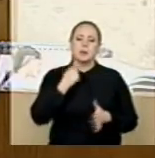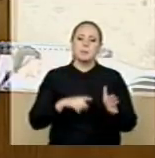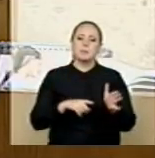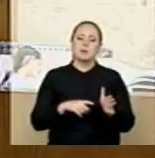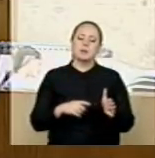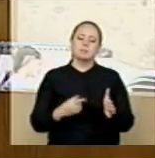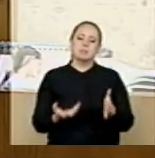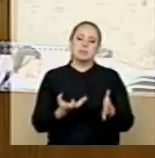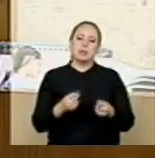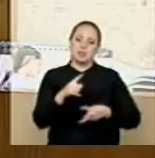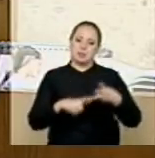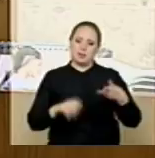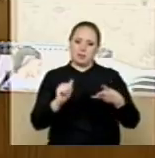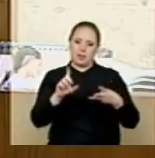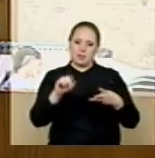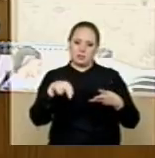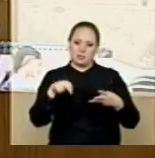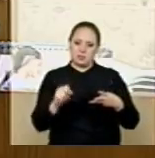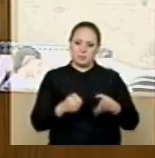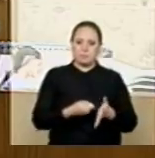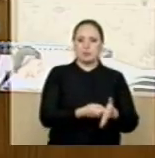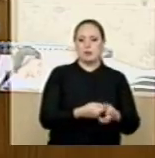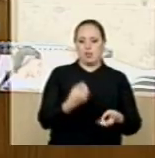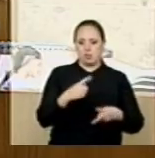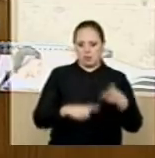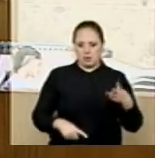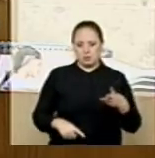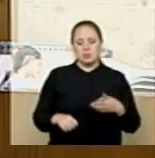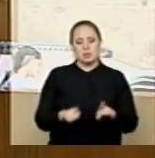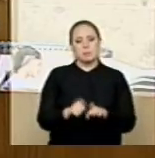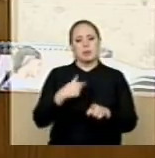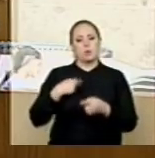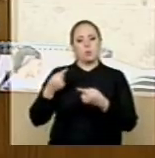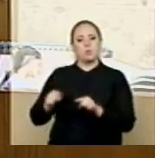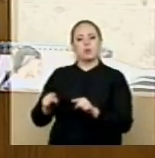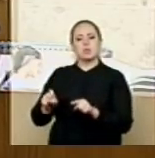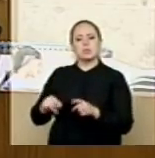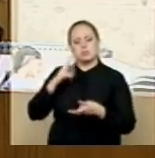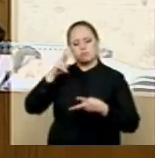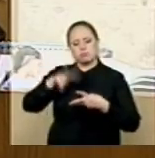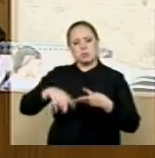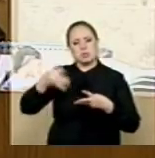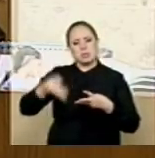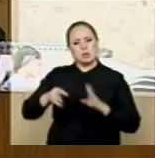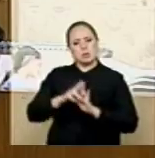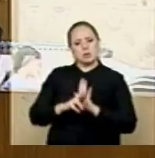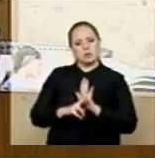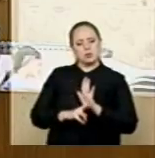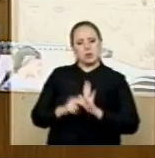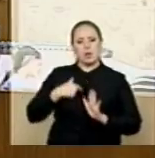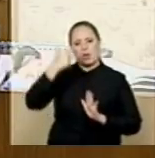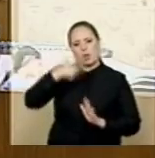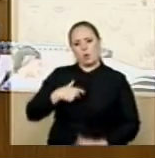ações diretas e também eu desafiei a validade dessas normas na condição de Procuradora-Geral